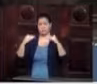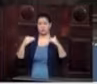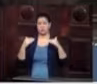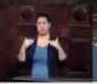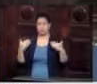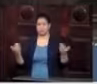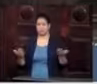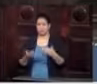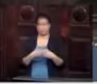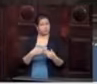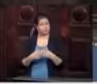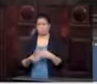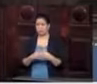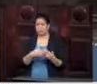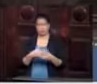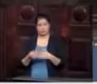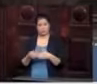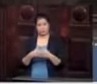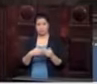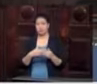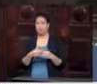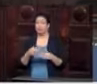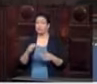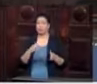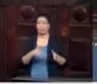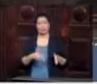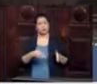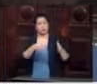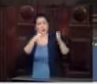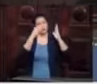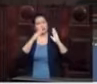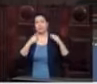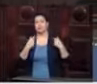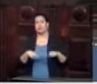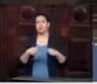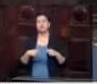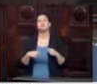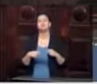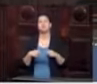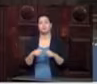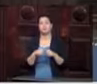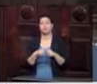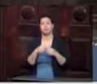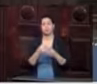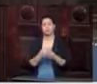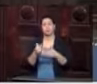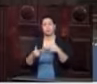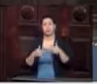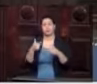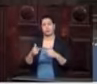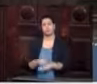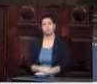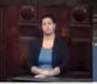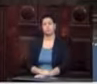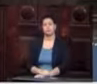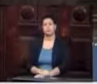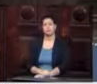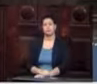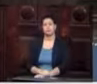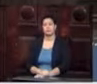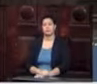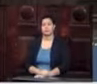de qualquer maneira, aquela torre vai ter que ser instalada e vai começar a funcionar. Não